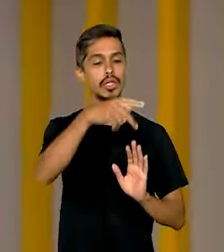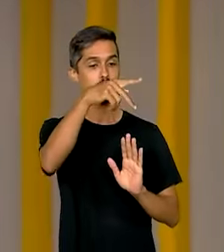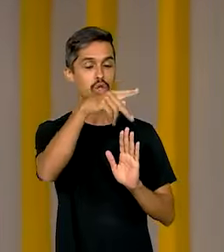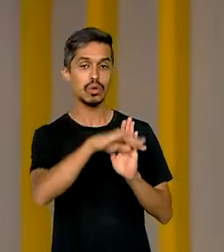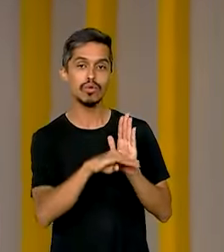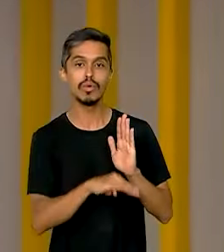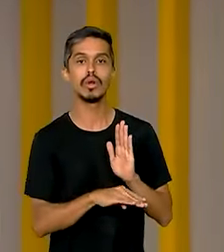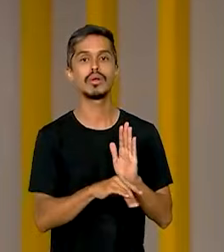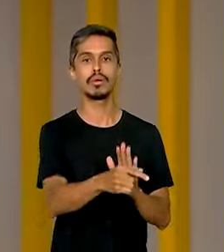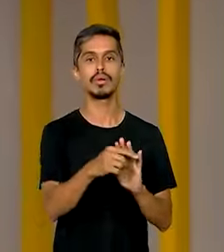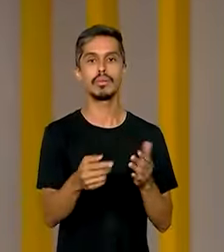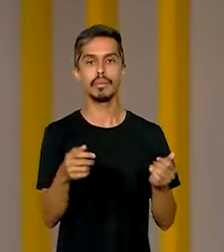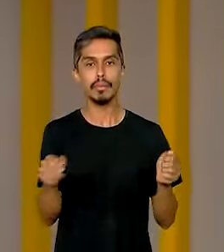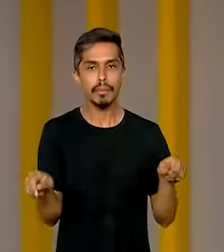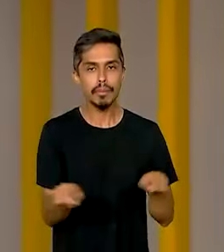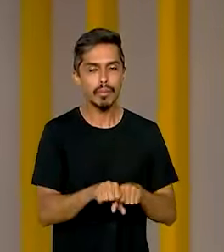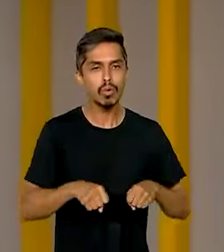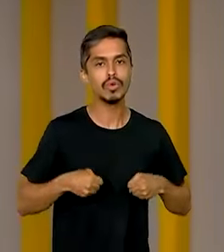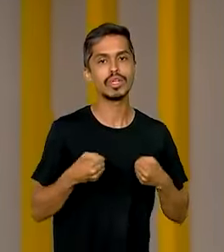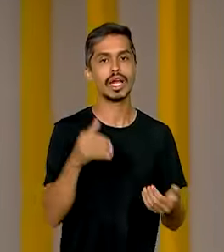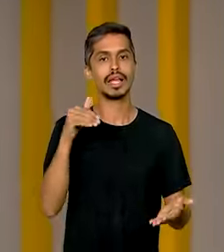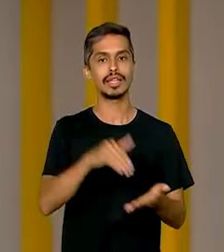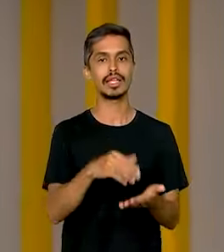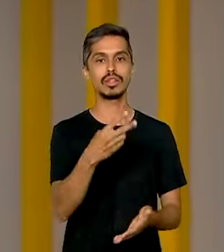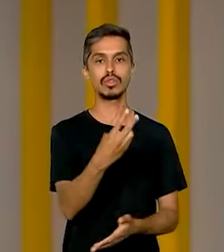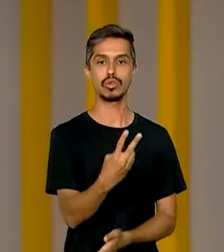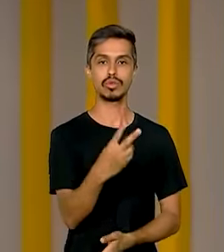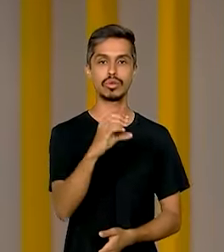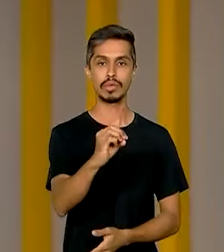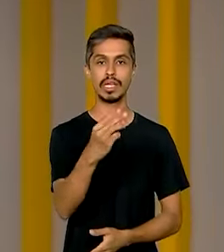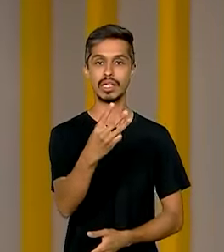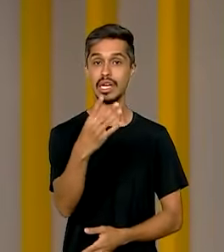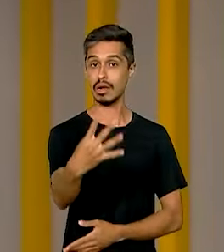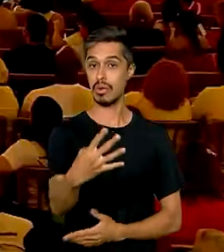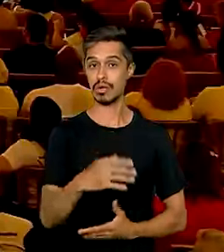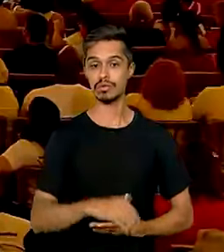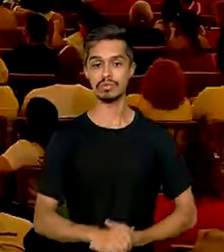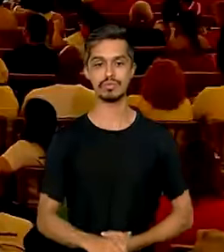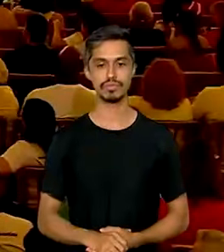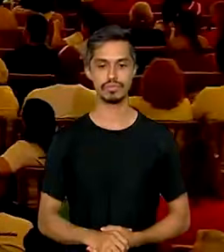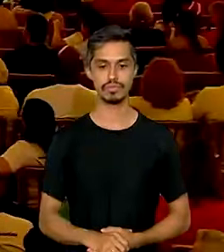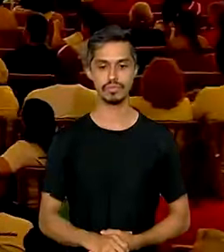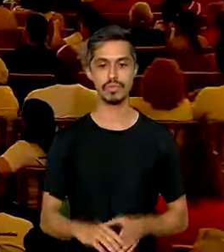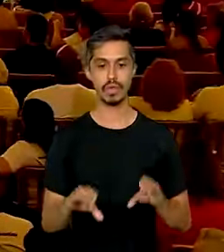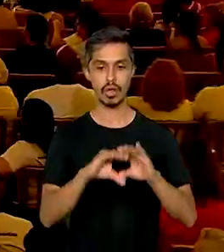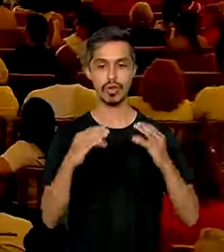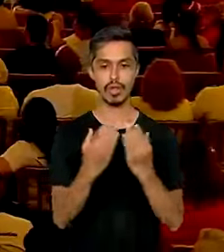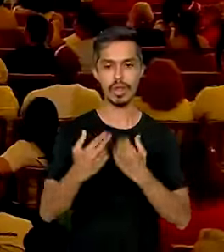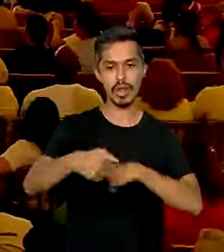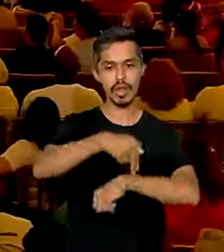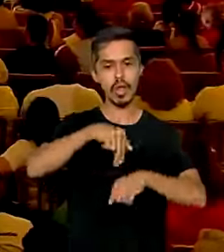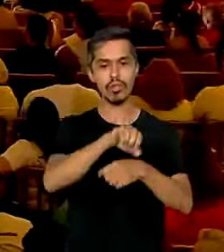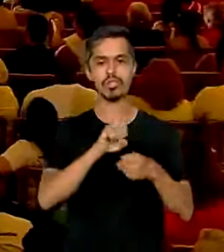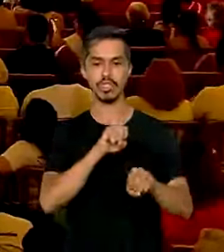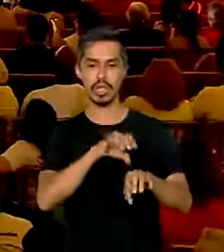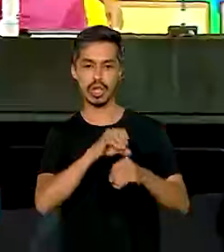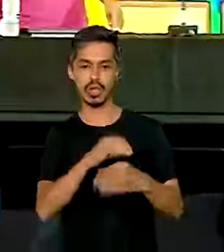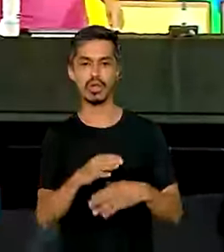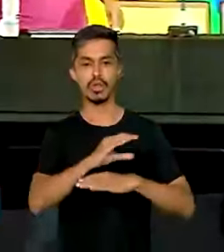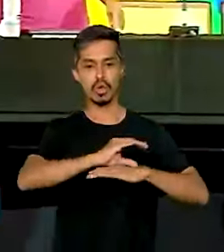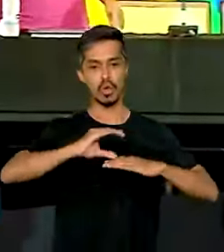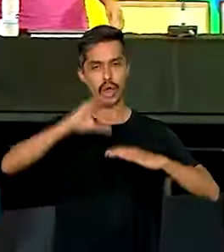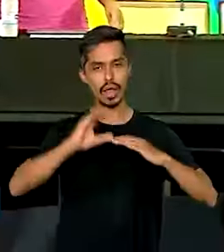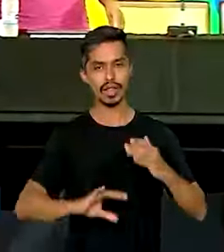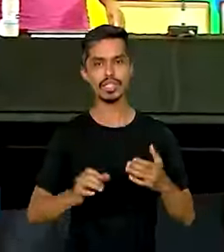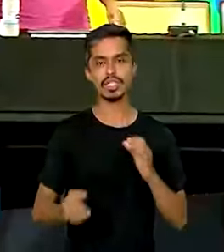nacional para o setor com ações até 2034. A Conferência Nacional da Educação vai construir o